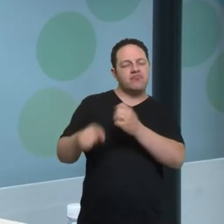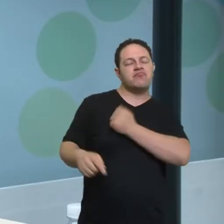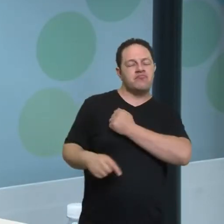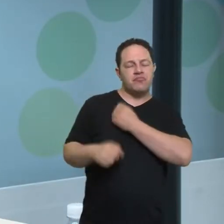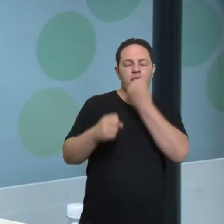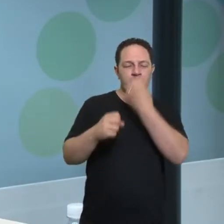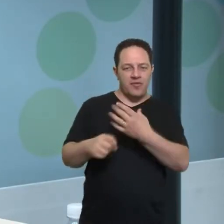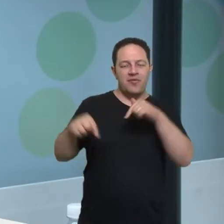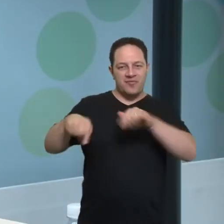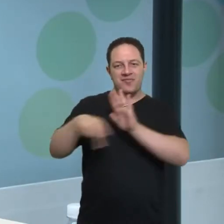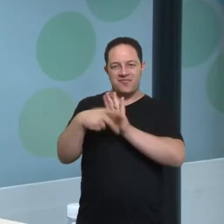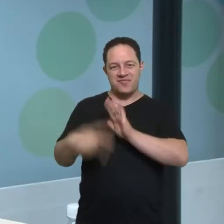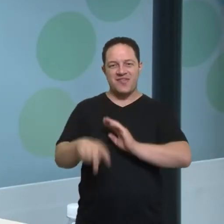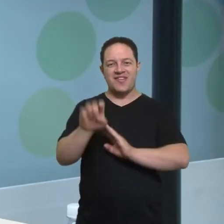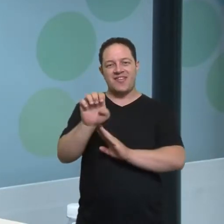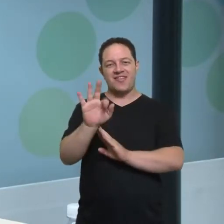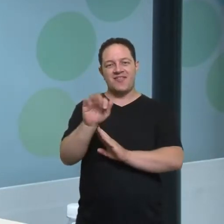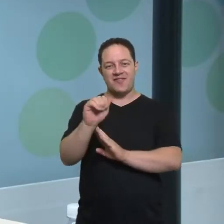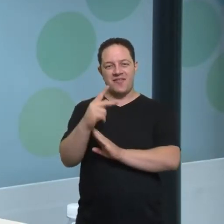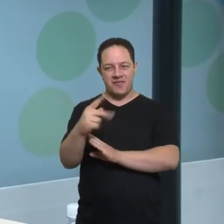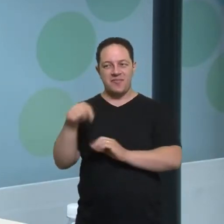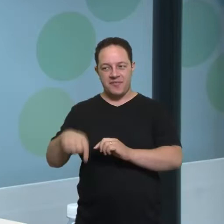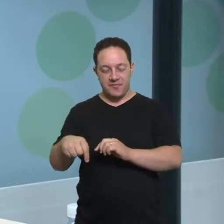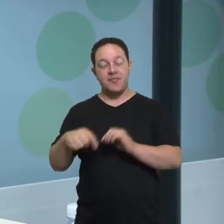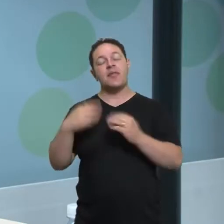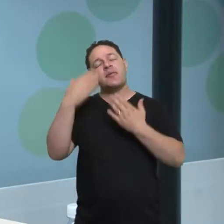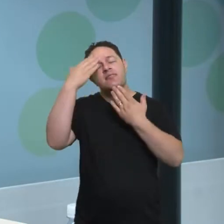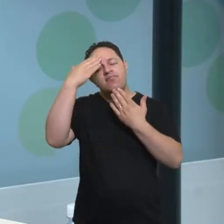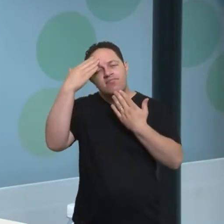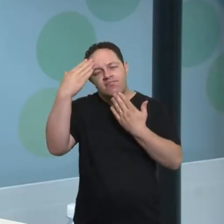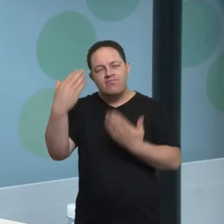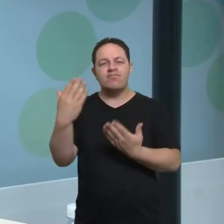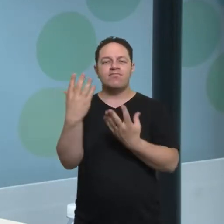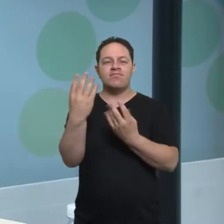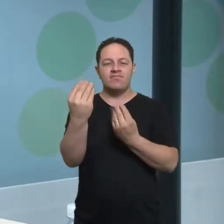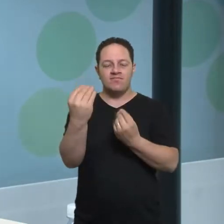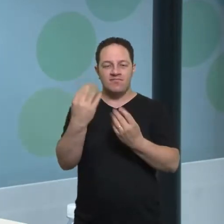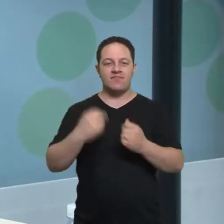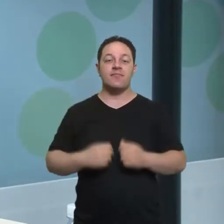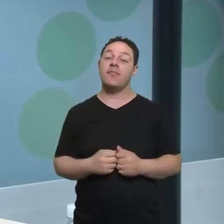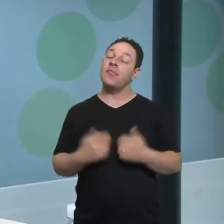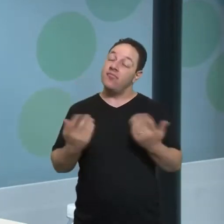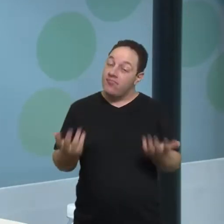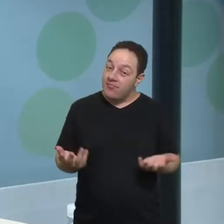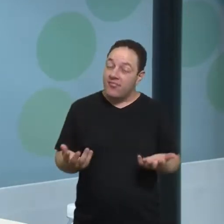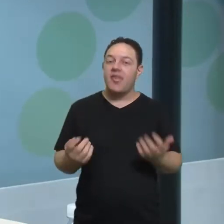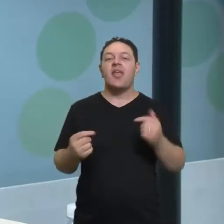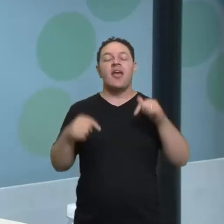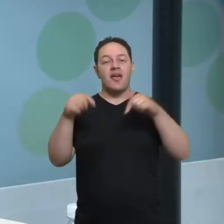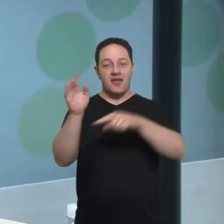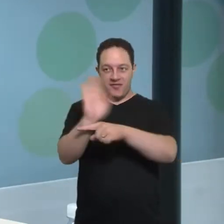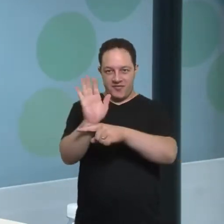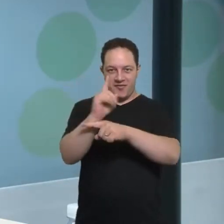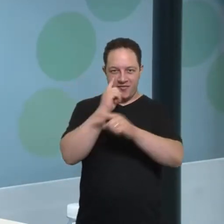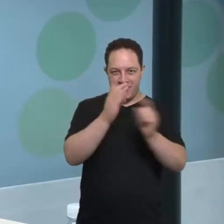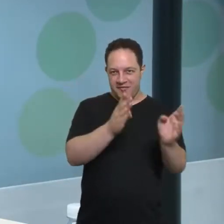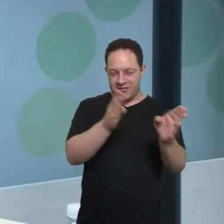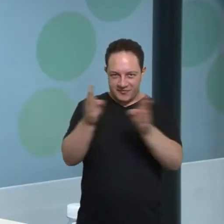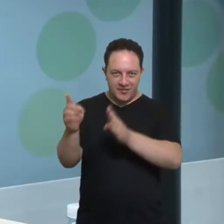defap então eu agradeço imensamente tá E aí né nesse vídeo nós